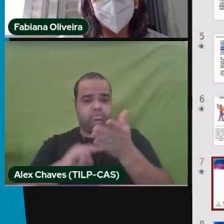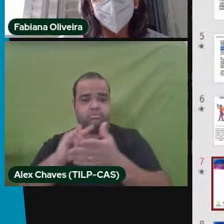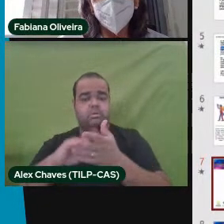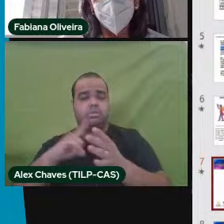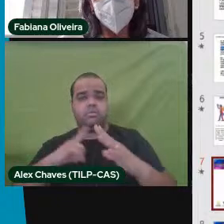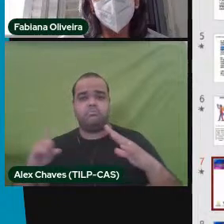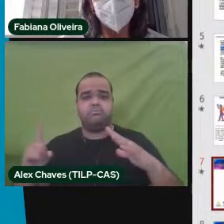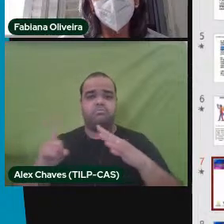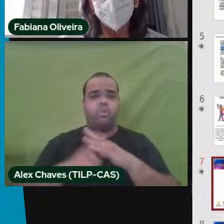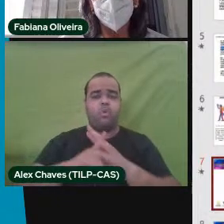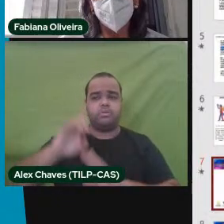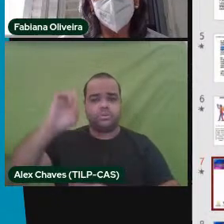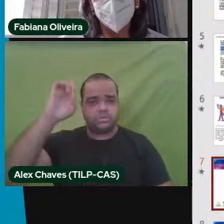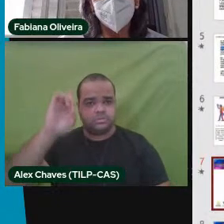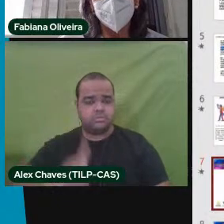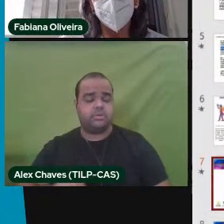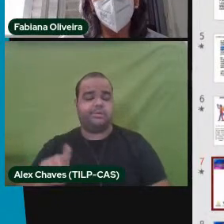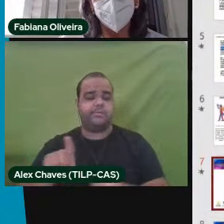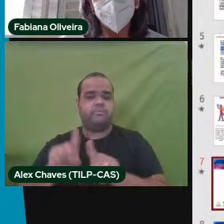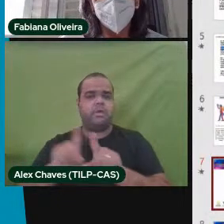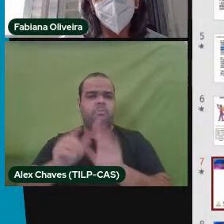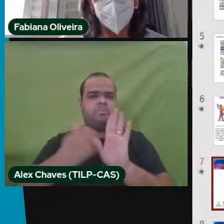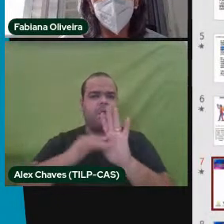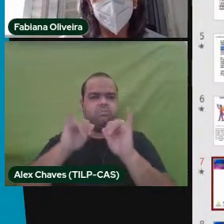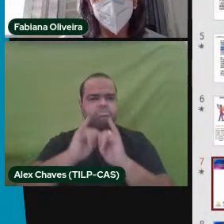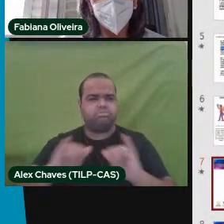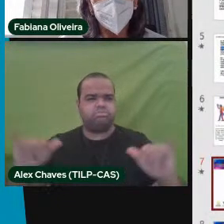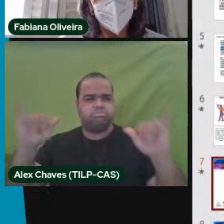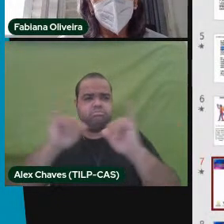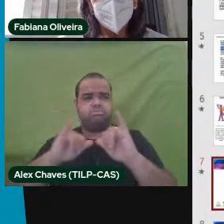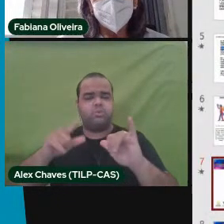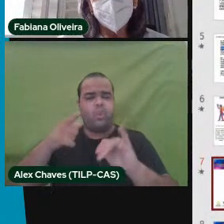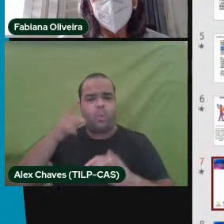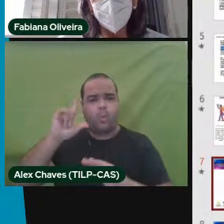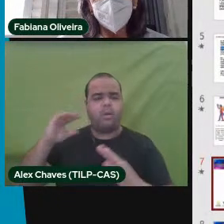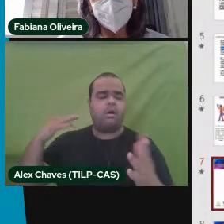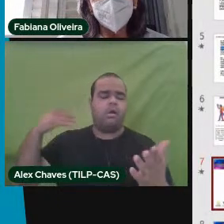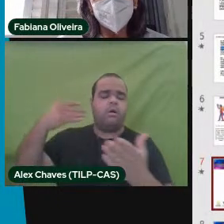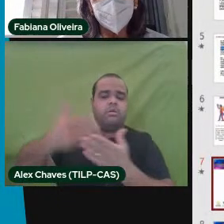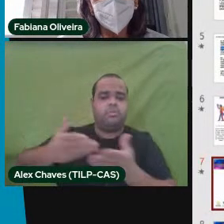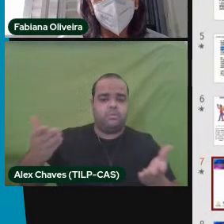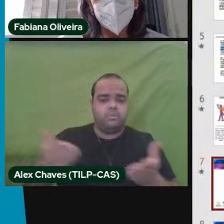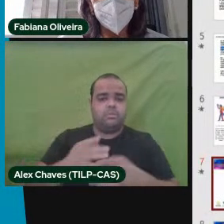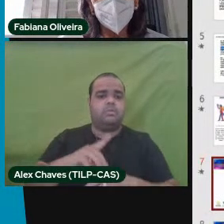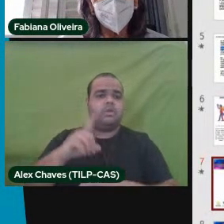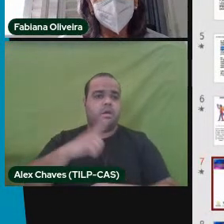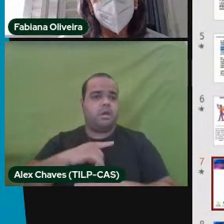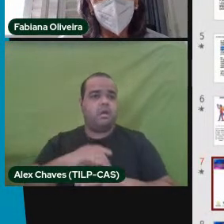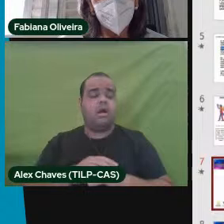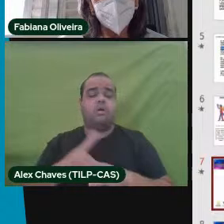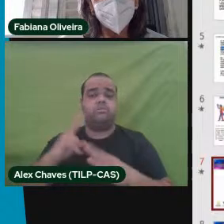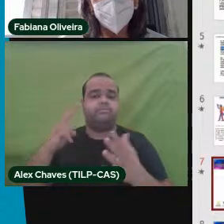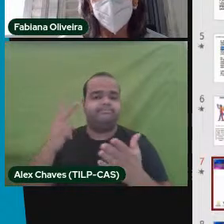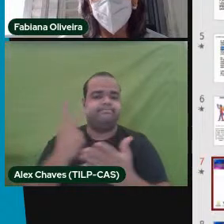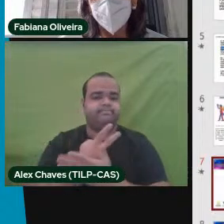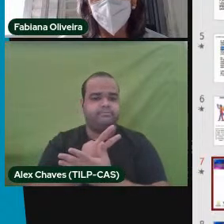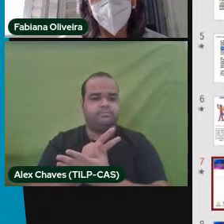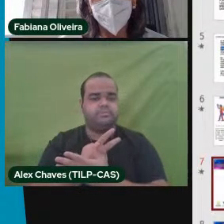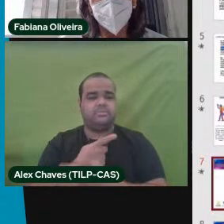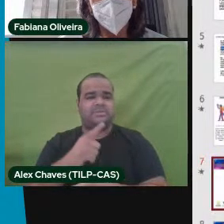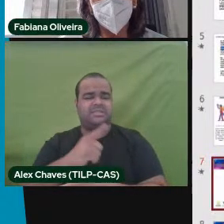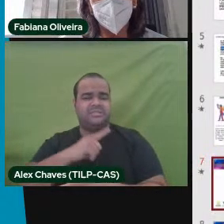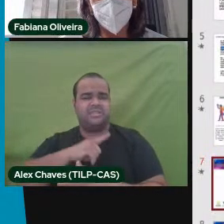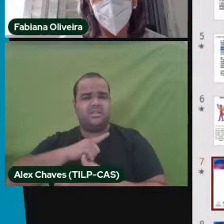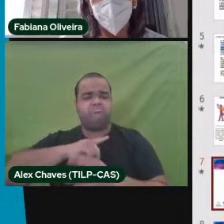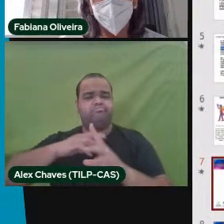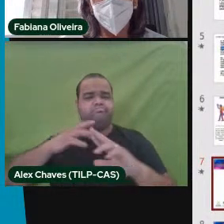nessas declarações, em todos os documentos de ontem e de hoje, são o que desencadeiam notáveis